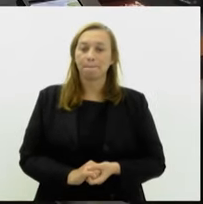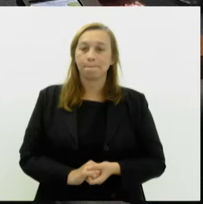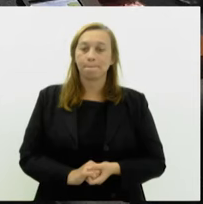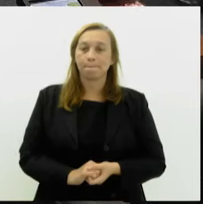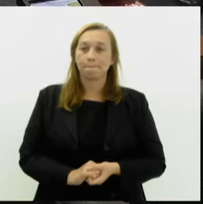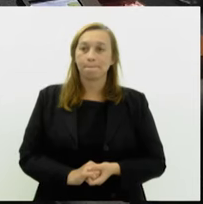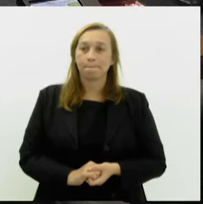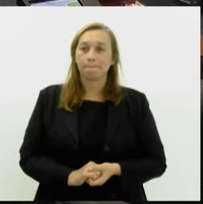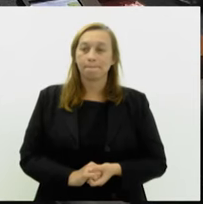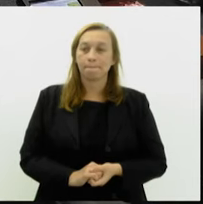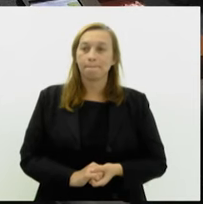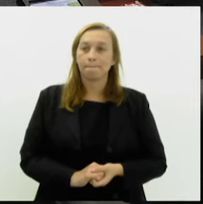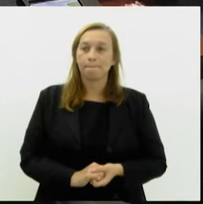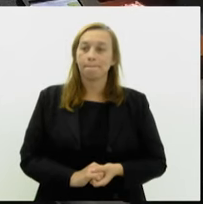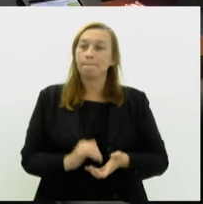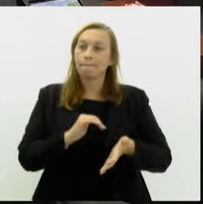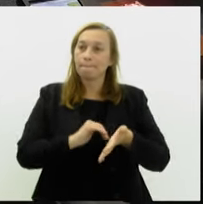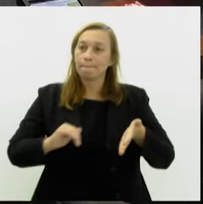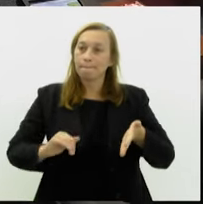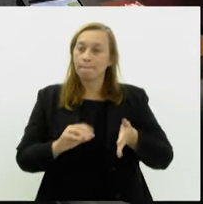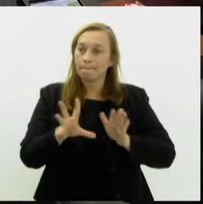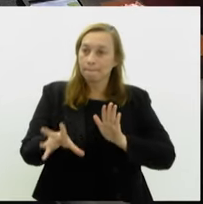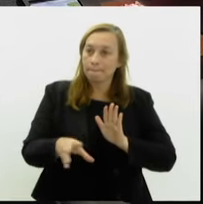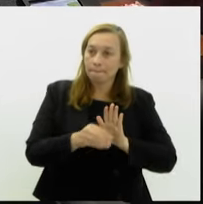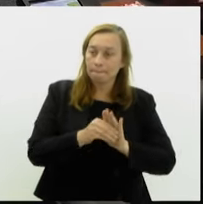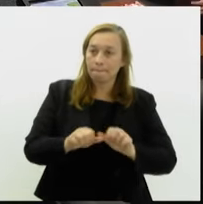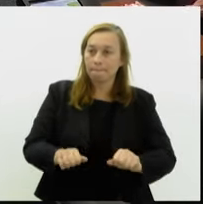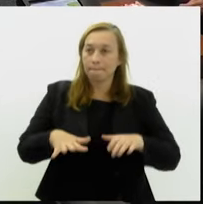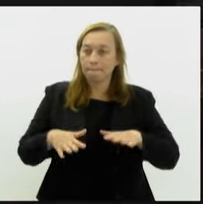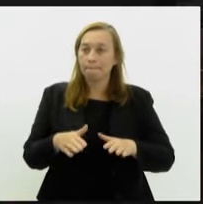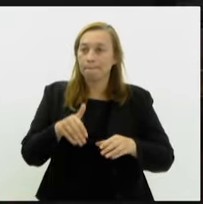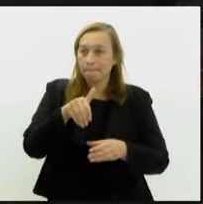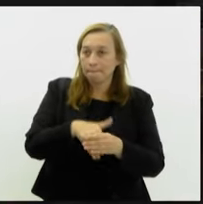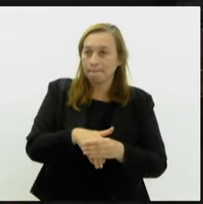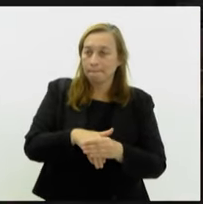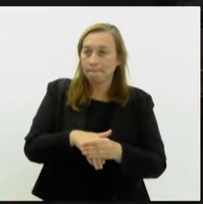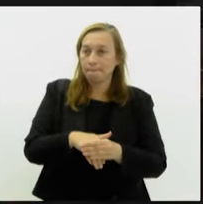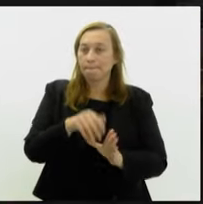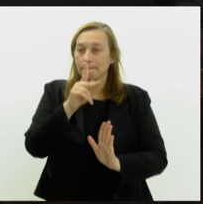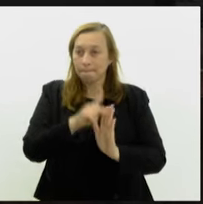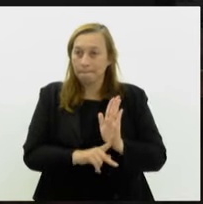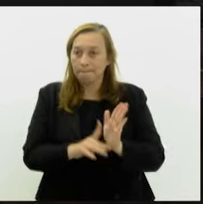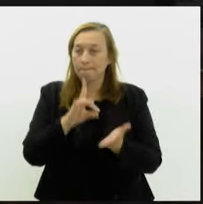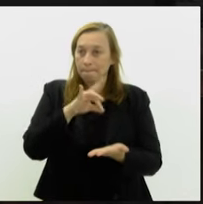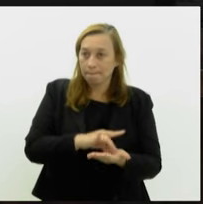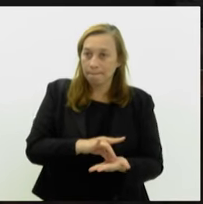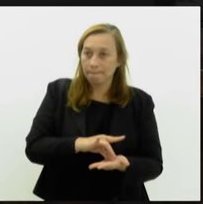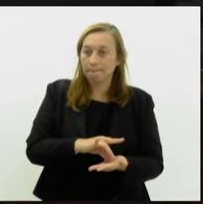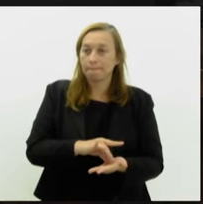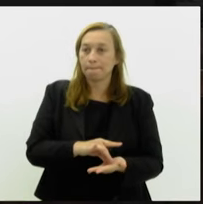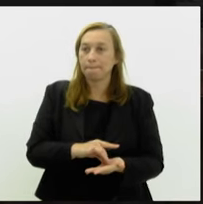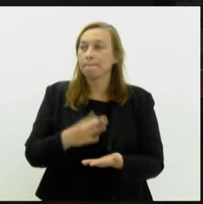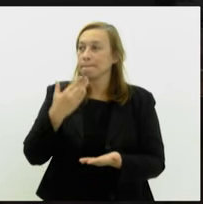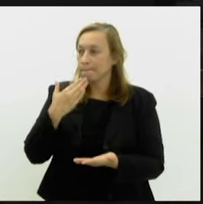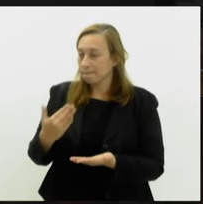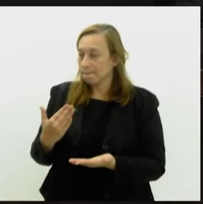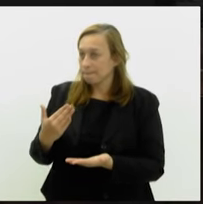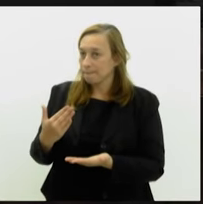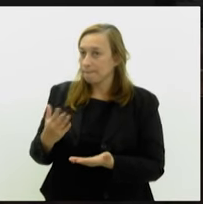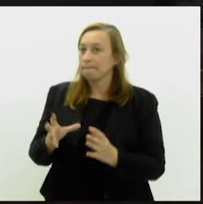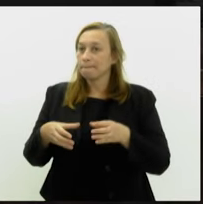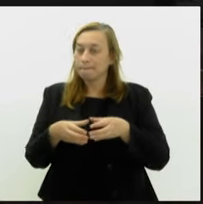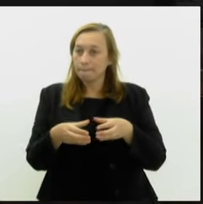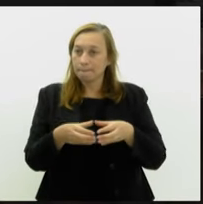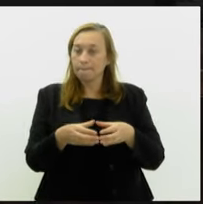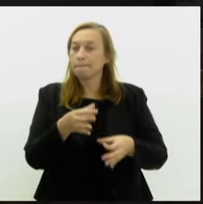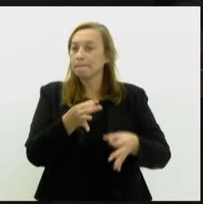Com a solicitação da retirada das emendas de plenário, em votação, projeto original. A solicitação foi pela Comissão de